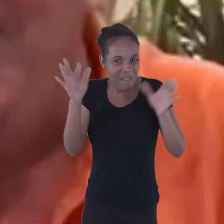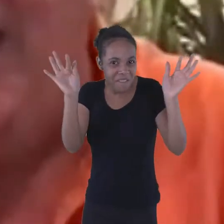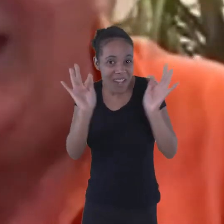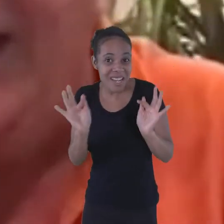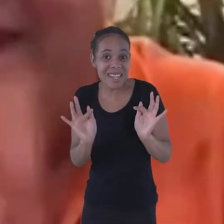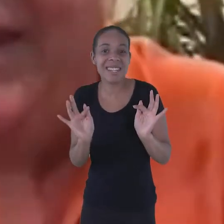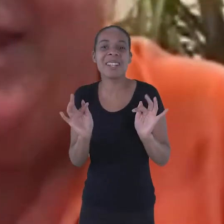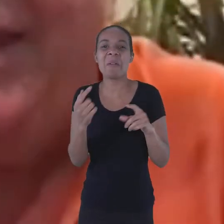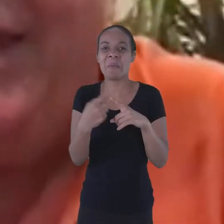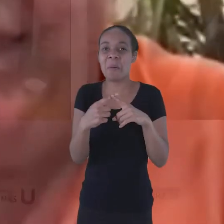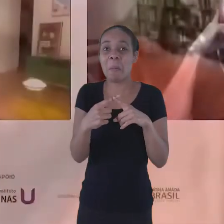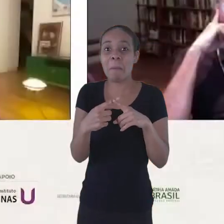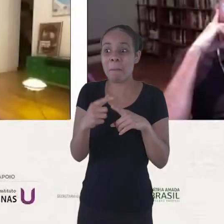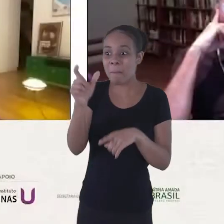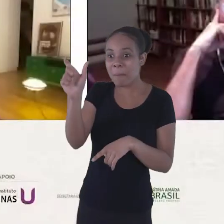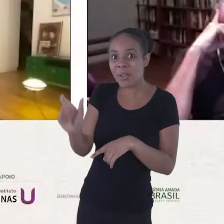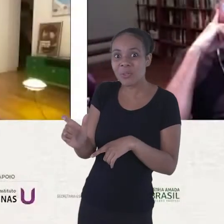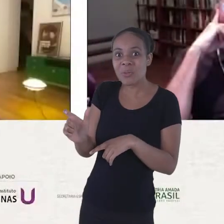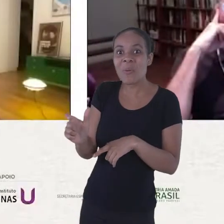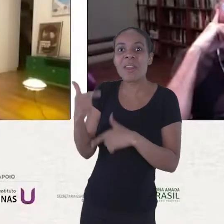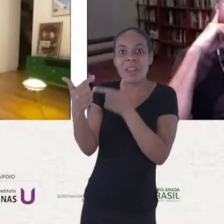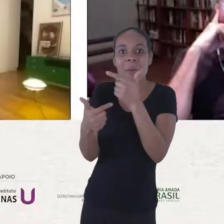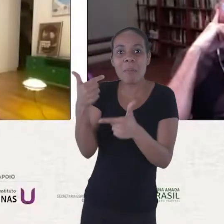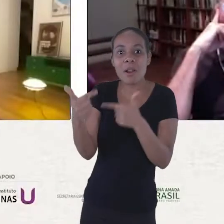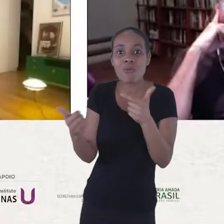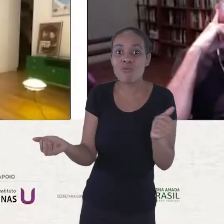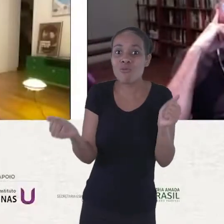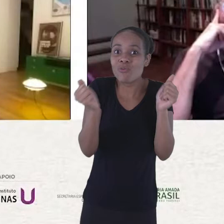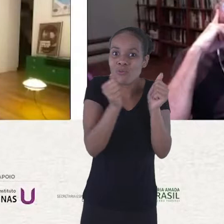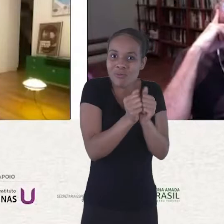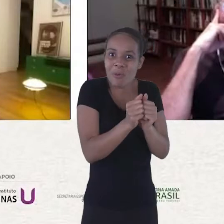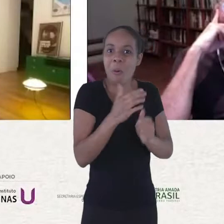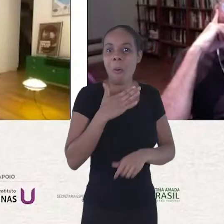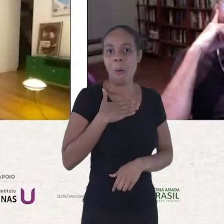agente. Valéria Martins é uma pessoa competentíssima.